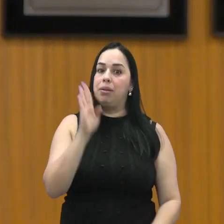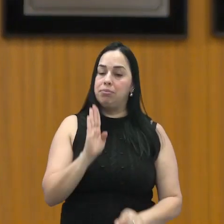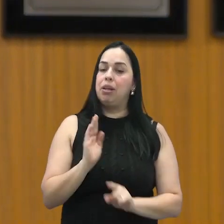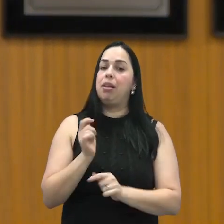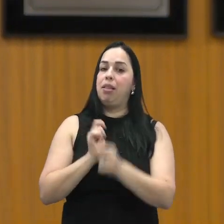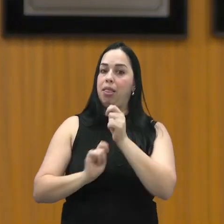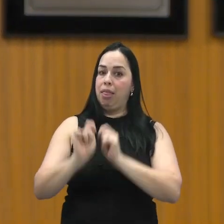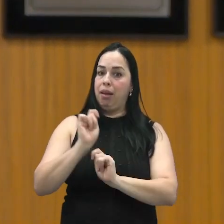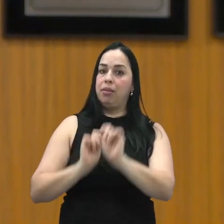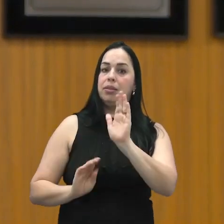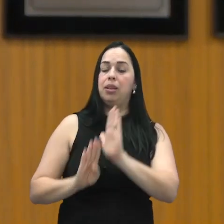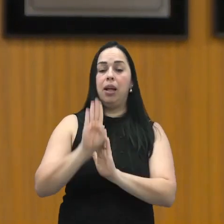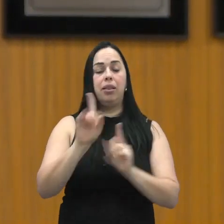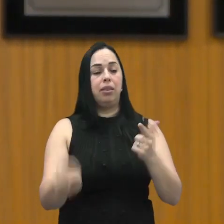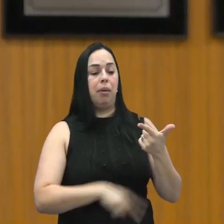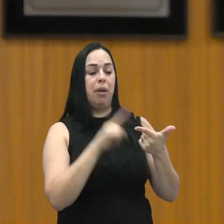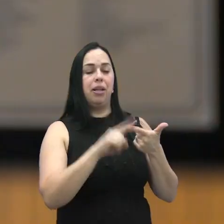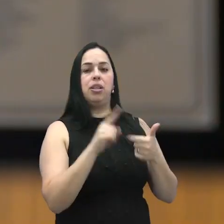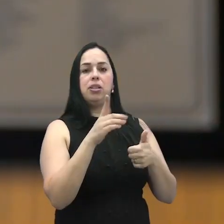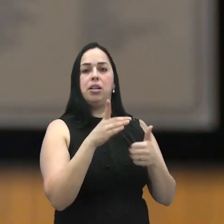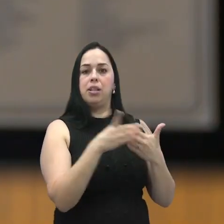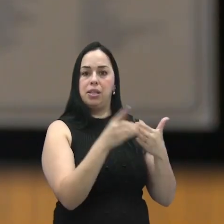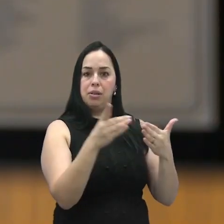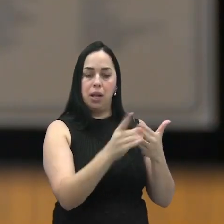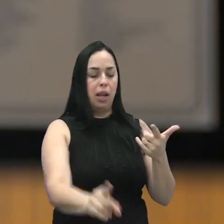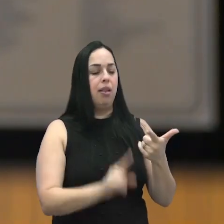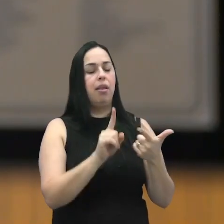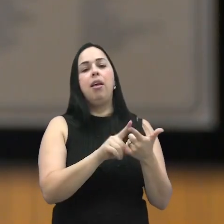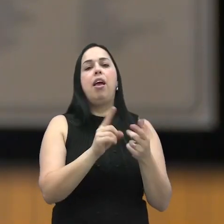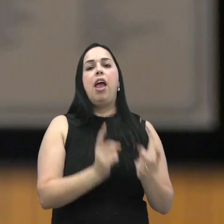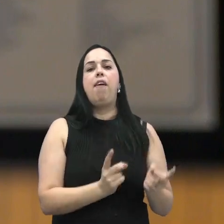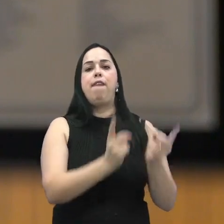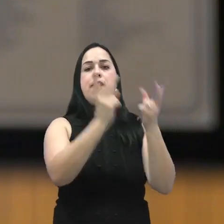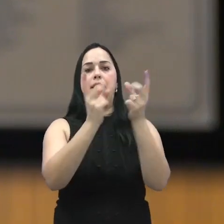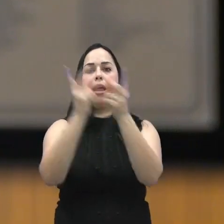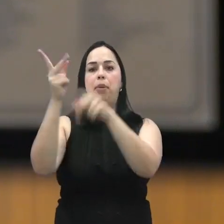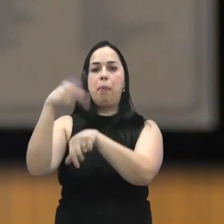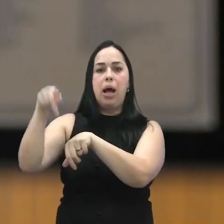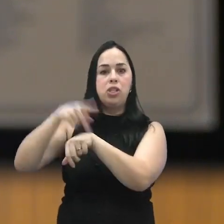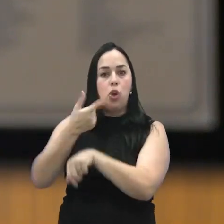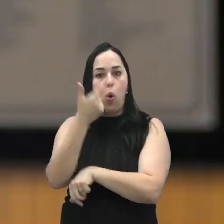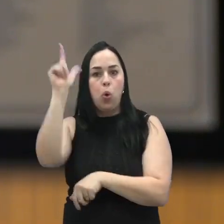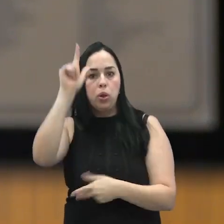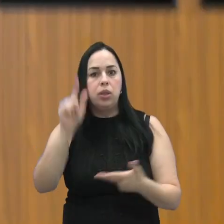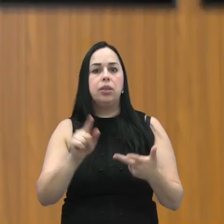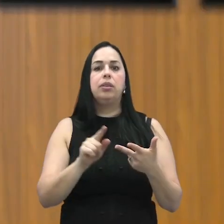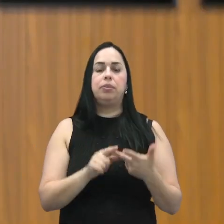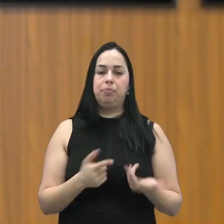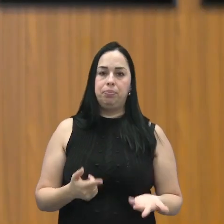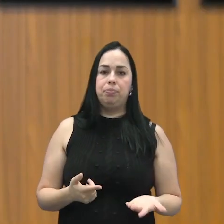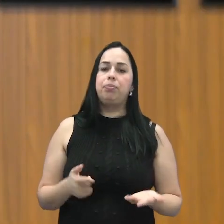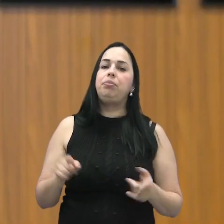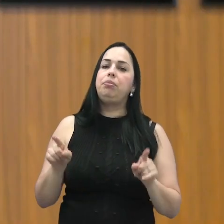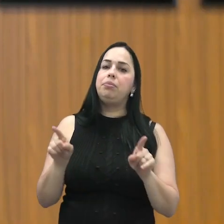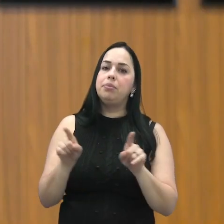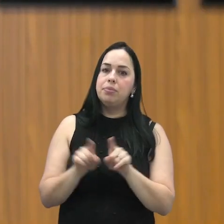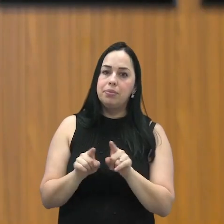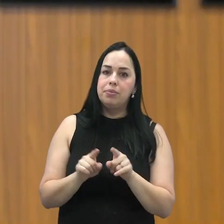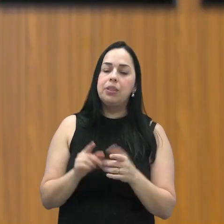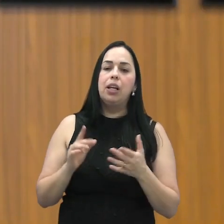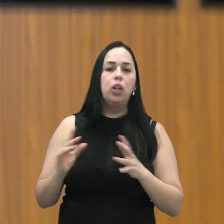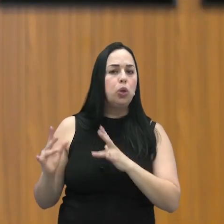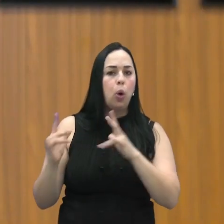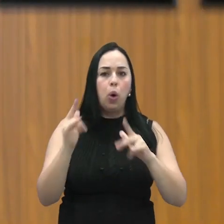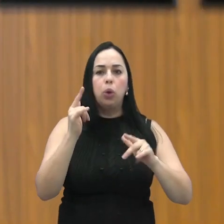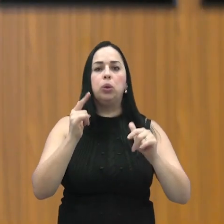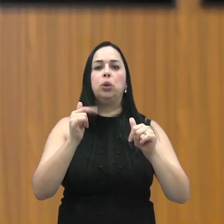país, impactada pela alta no dólar, pelas exportações e pela sazonalidade. O grande fator é uma coisa chamada